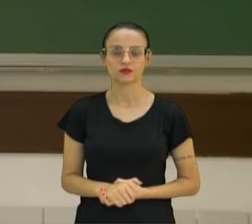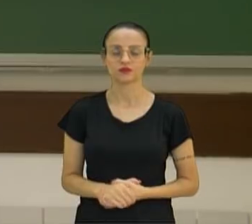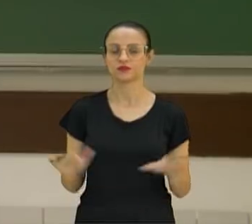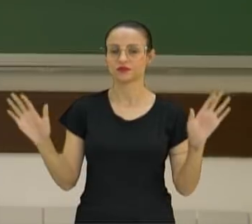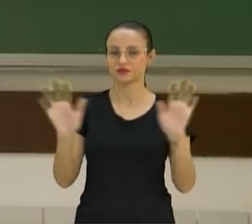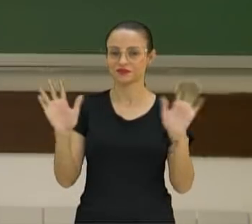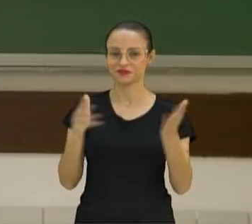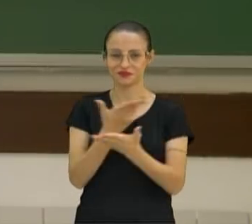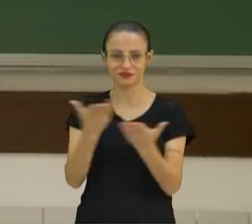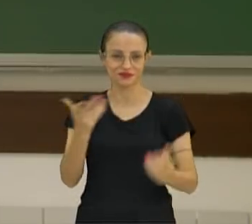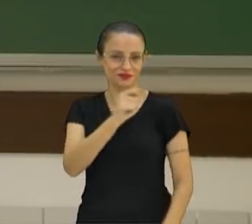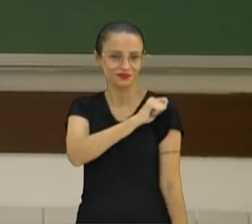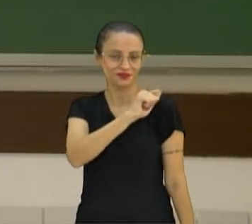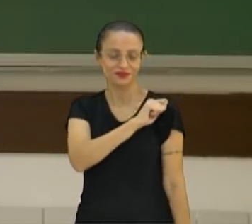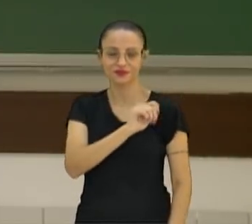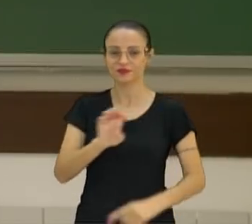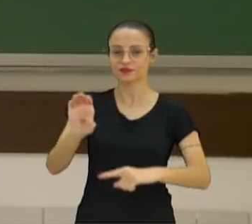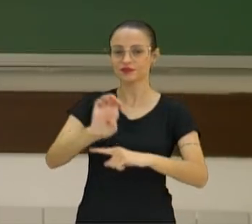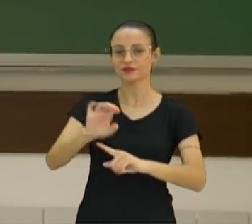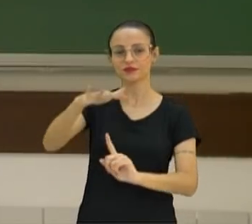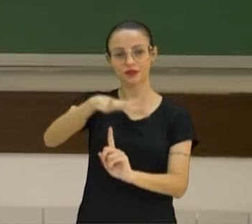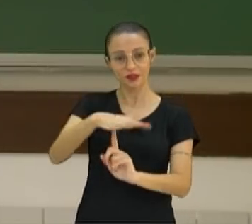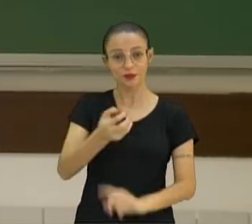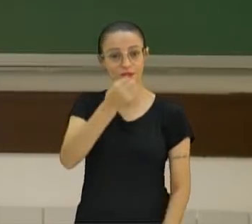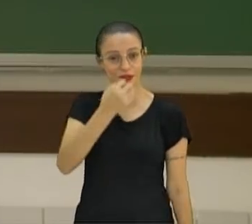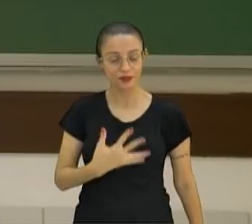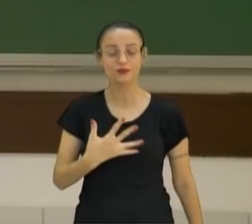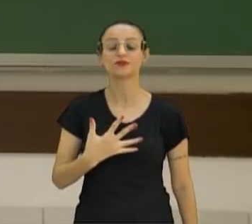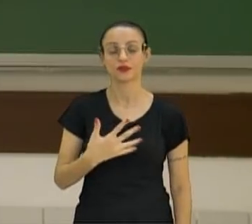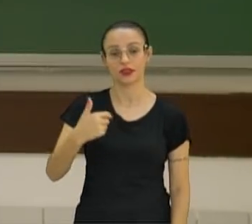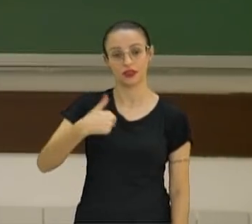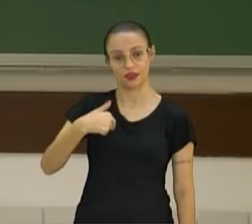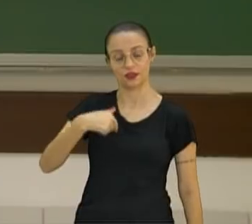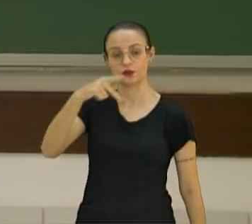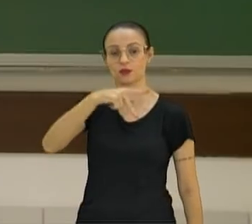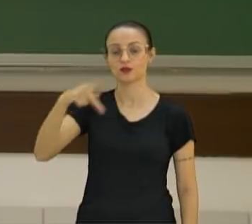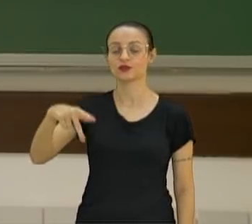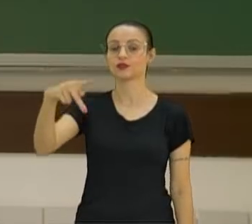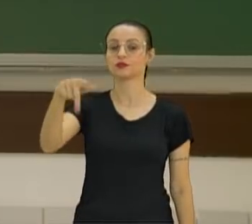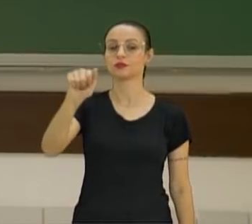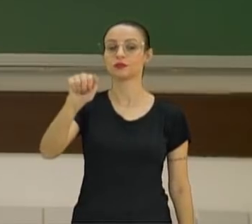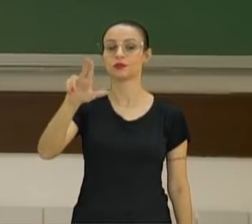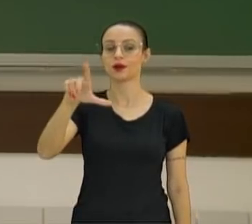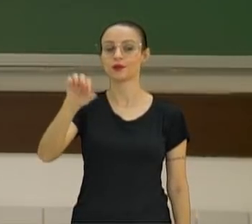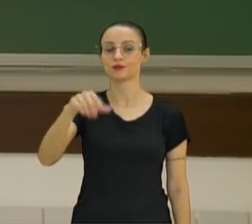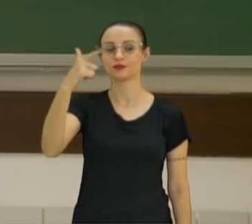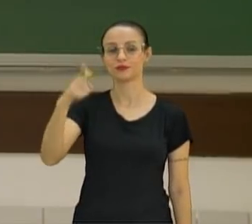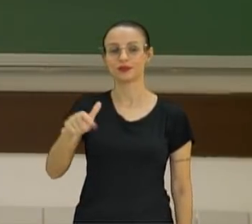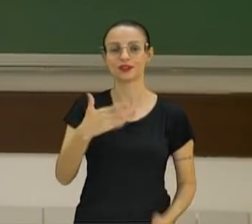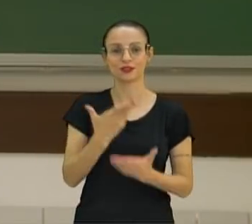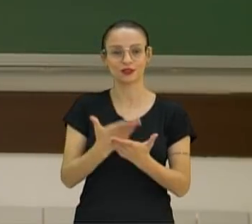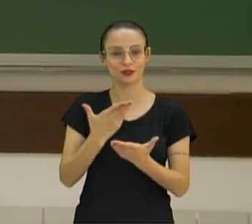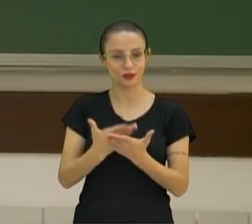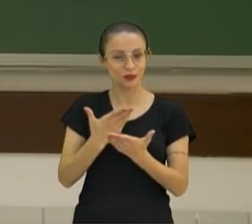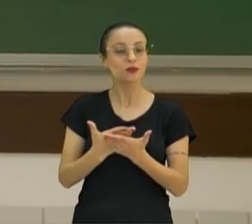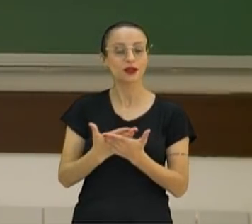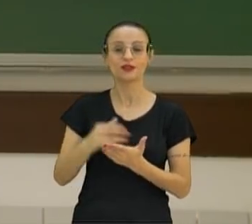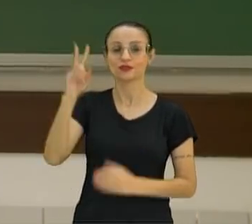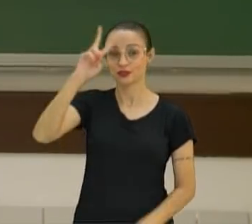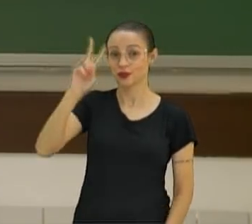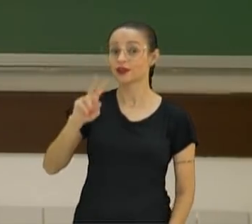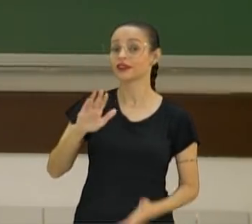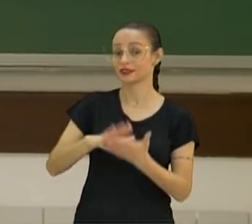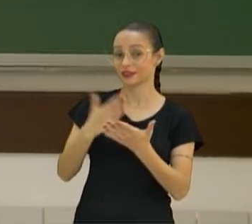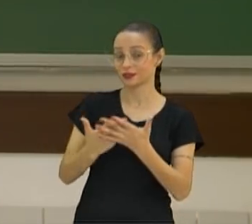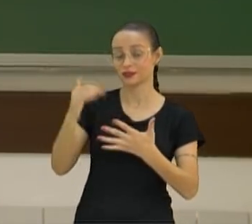Olá, estudantes do estado do Paraná, tudo bem com vocês? Eu, professor Paulo Brito, para mais uma aula de História, na companhia da nossa intérprete